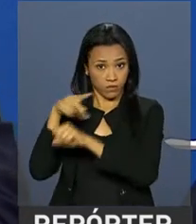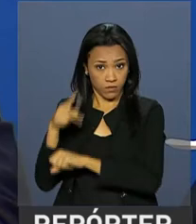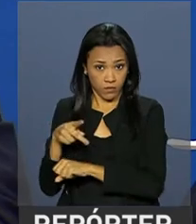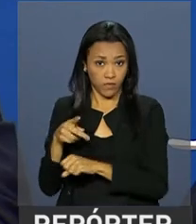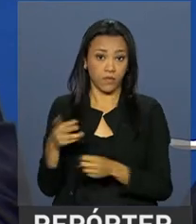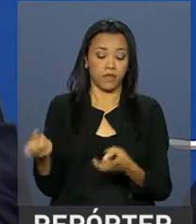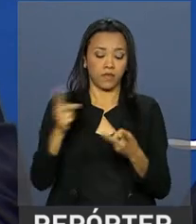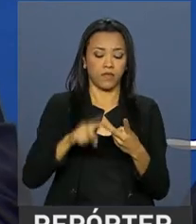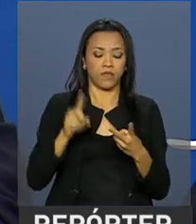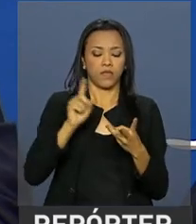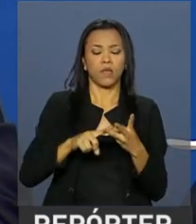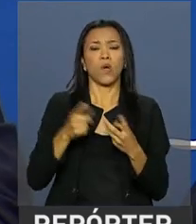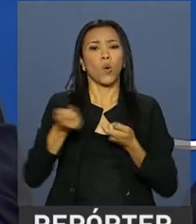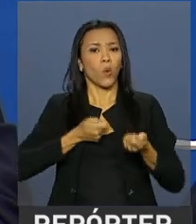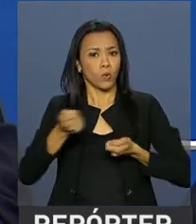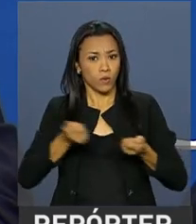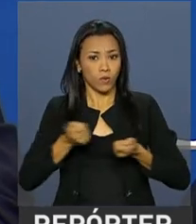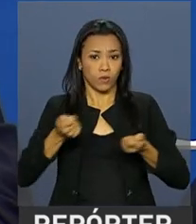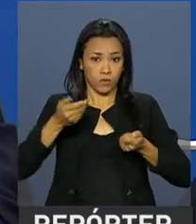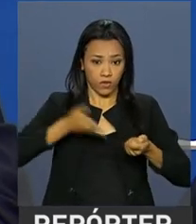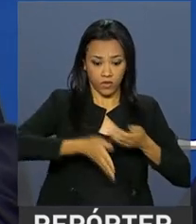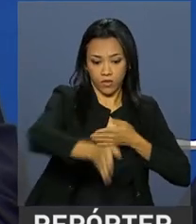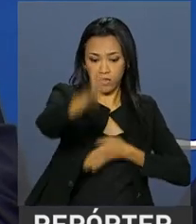controle de rodovias